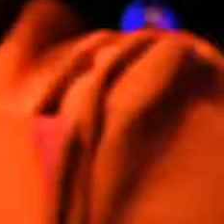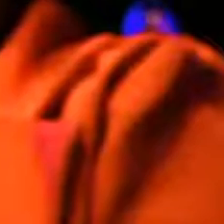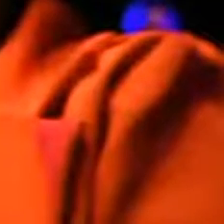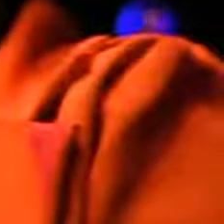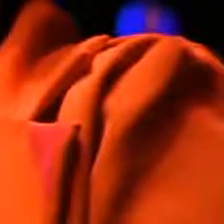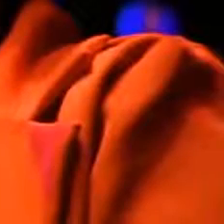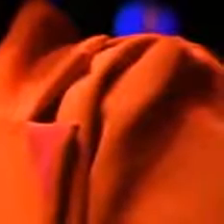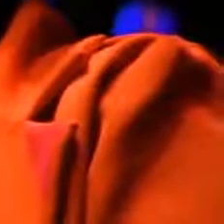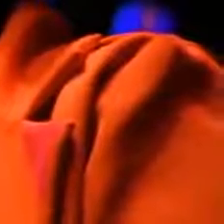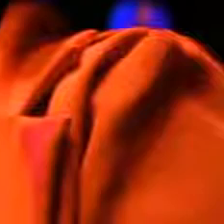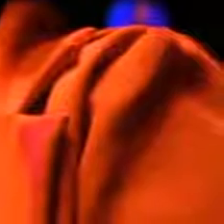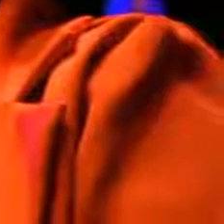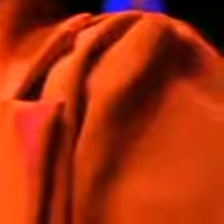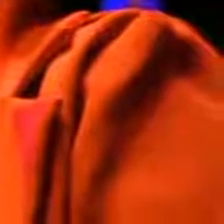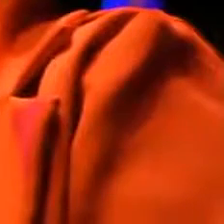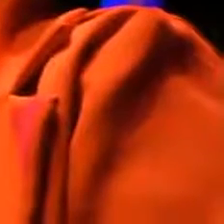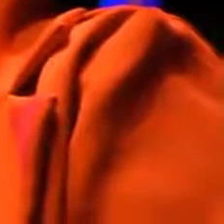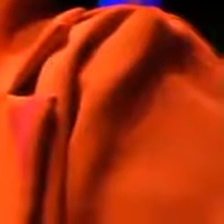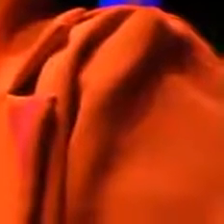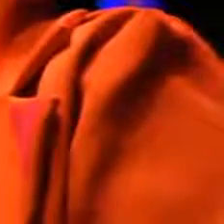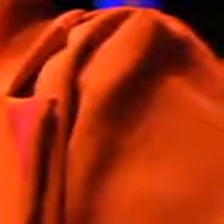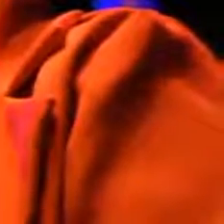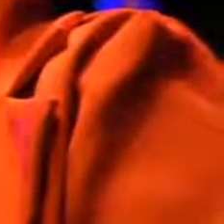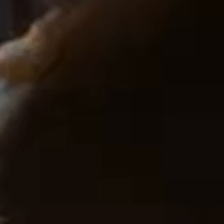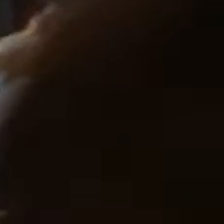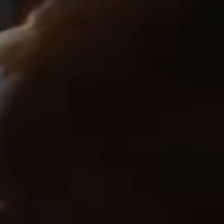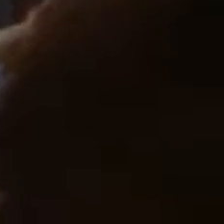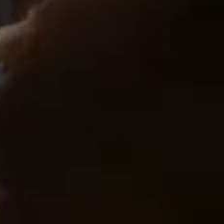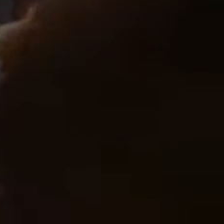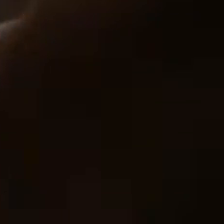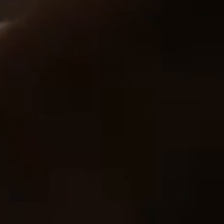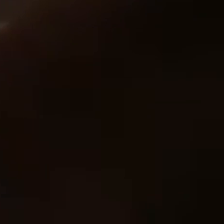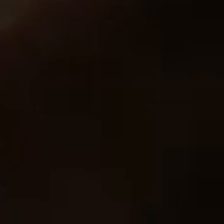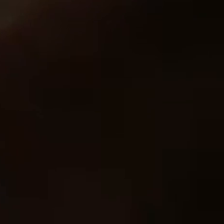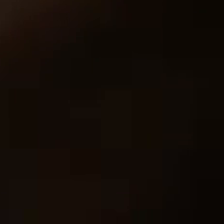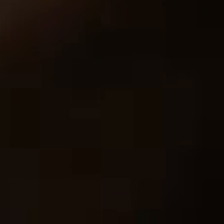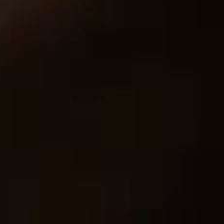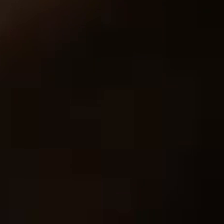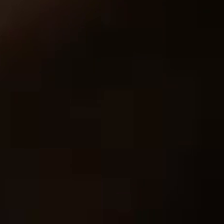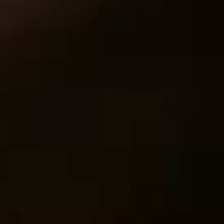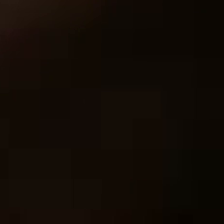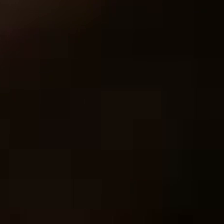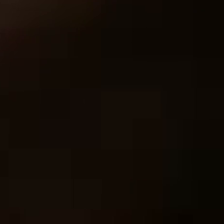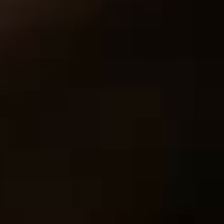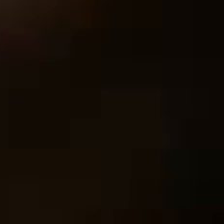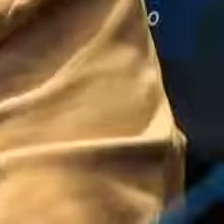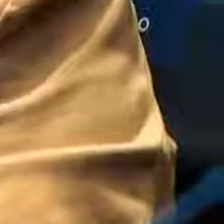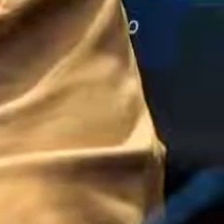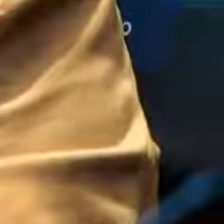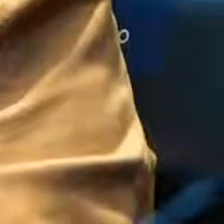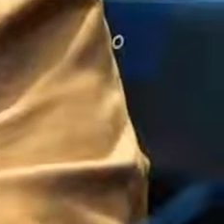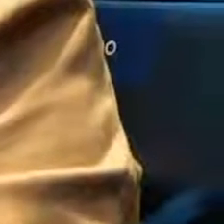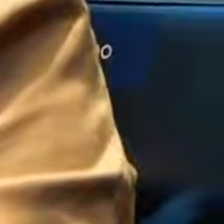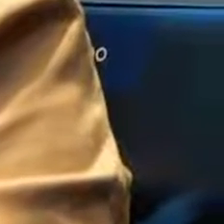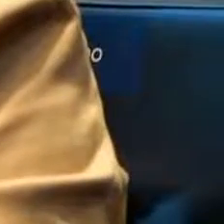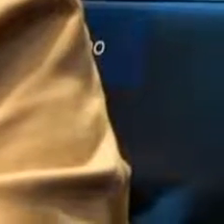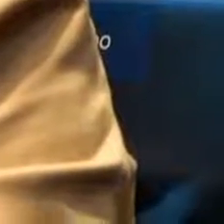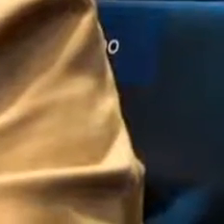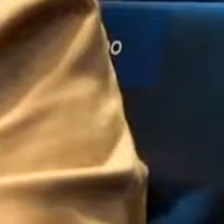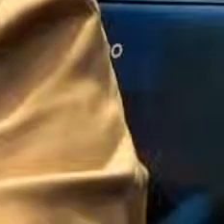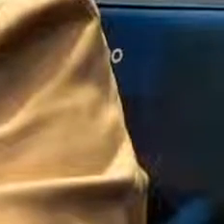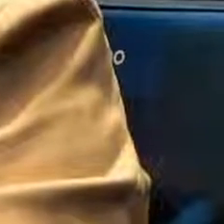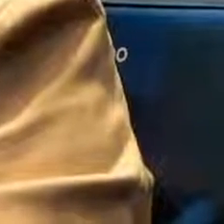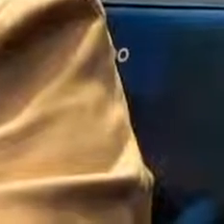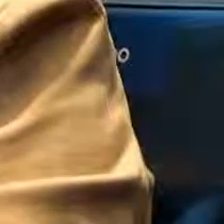Capacita, um programa que visa trazer a valorização e a capacitação profissional para todos os interessados. Sabemos que um bom